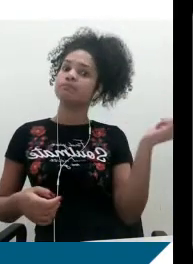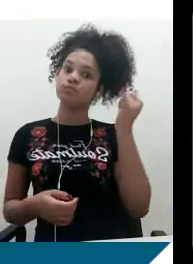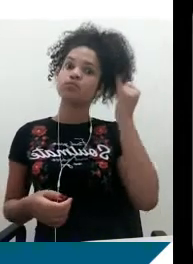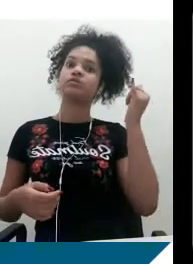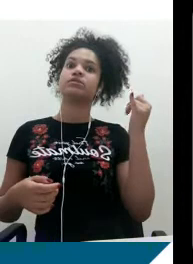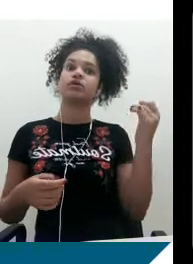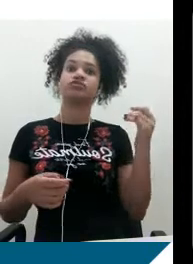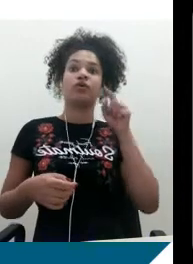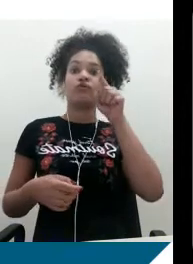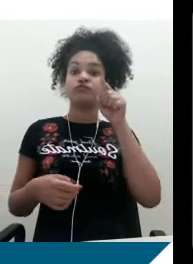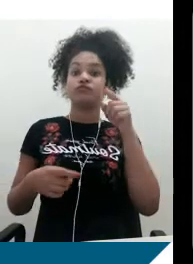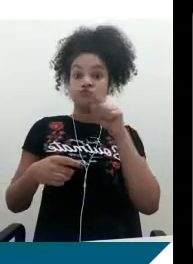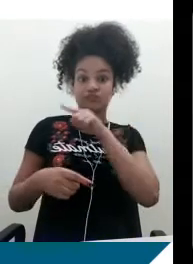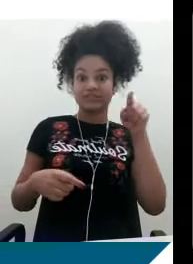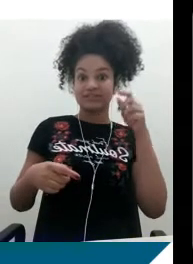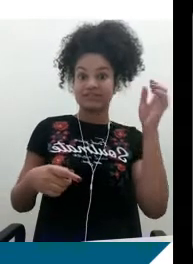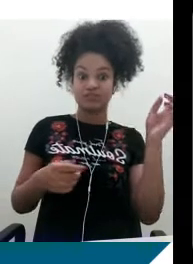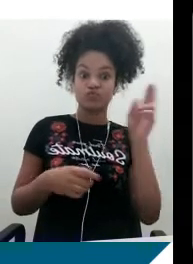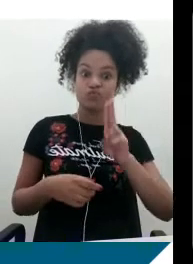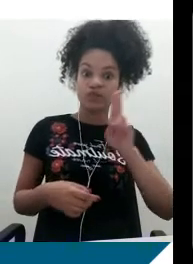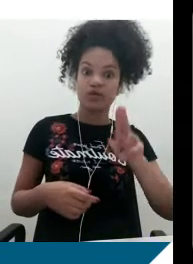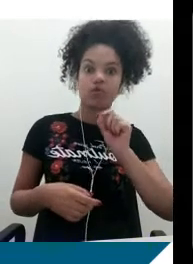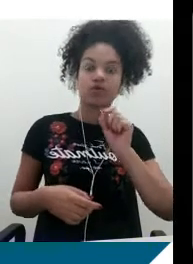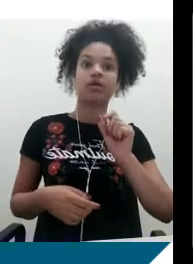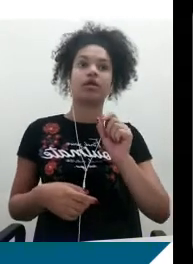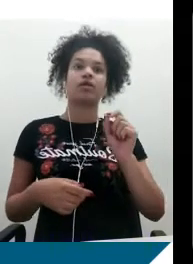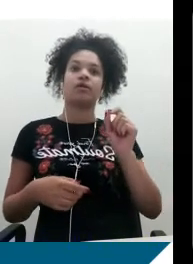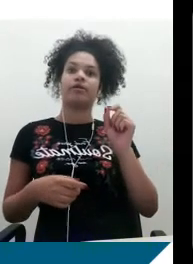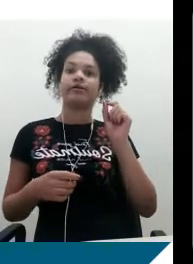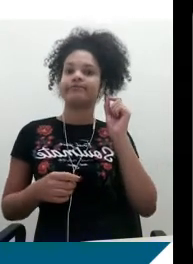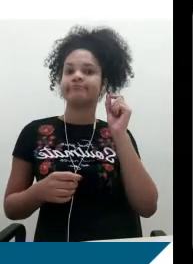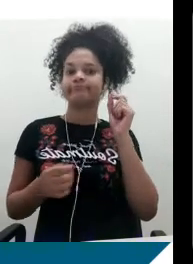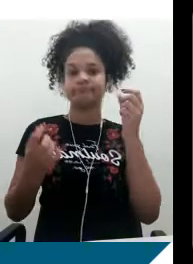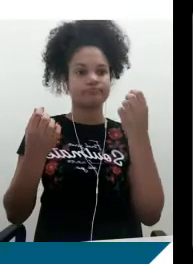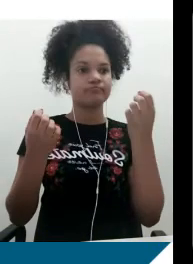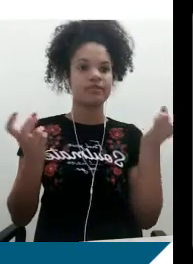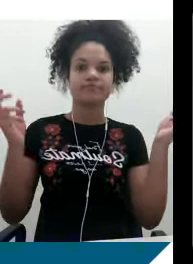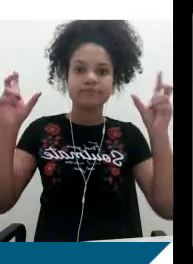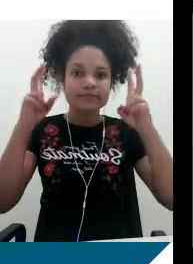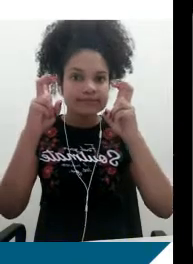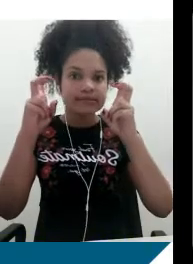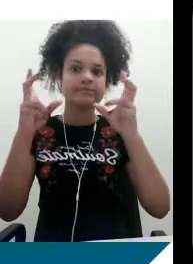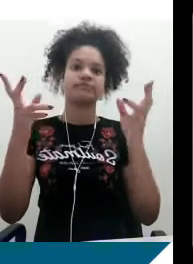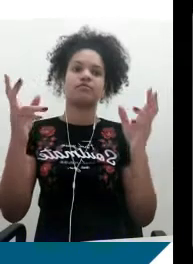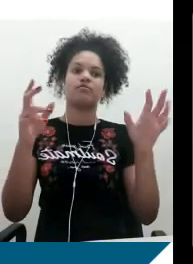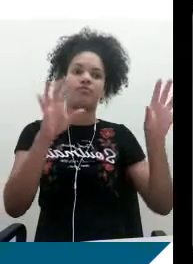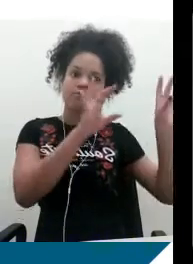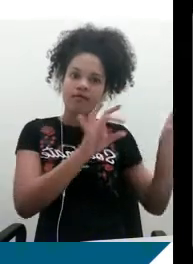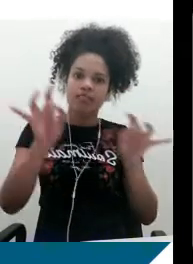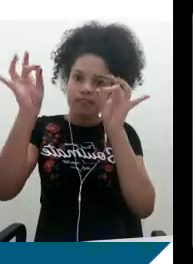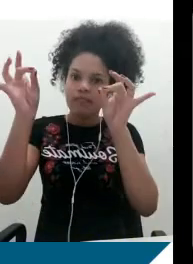vocês coloquem fragmentos de algum livro, alguma citação que seja interessante para